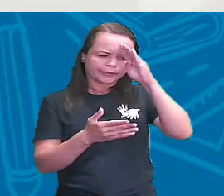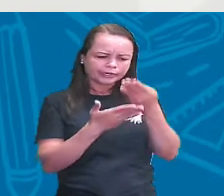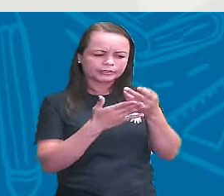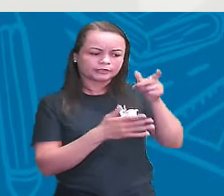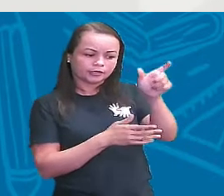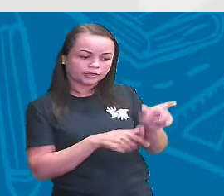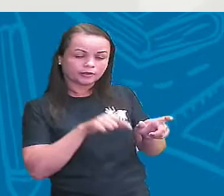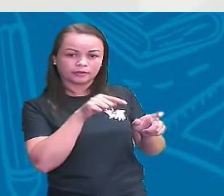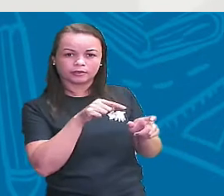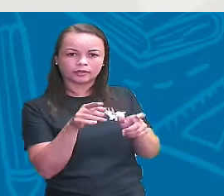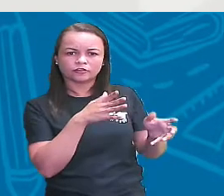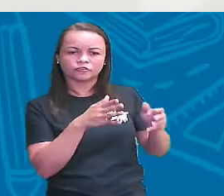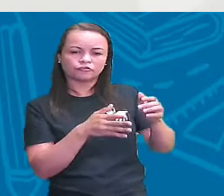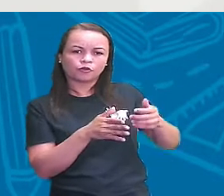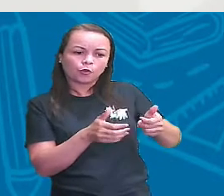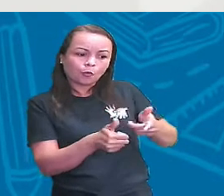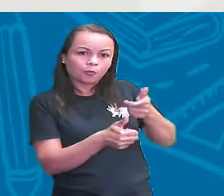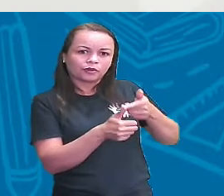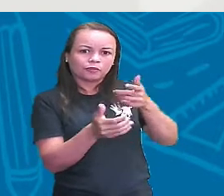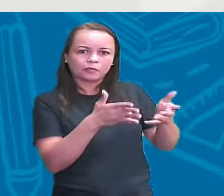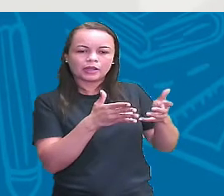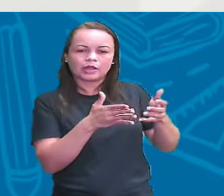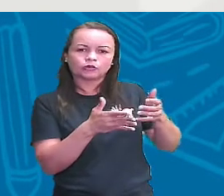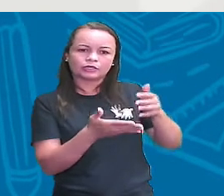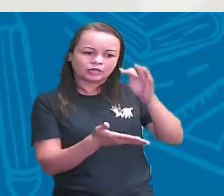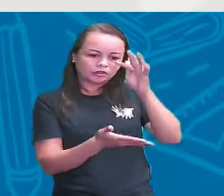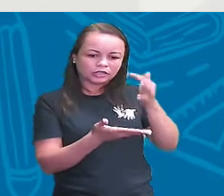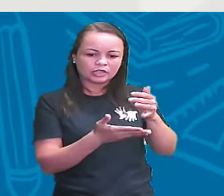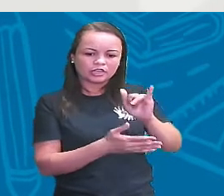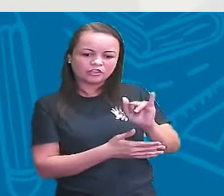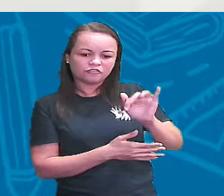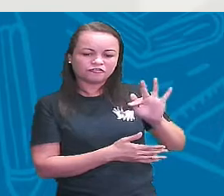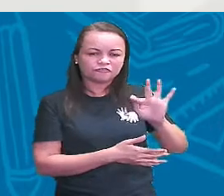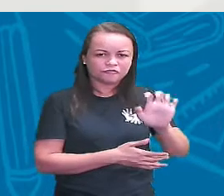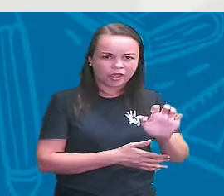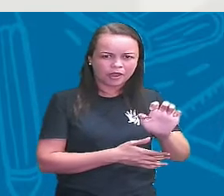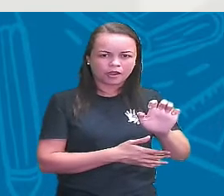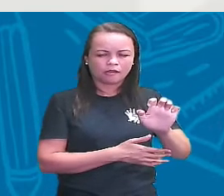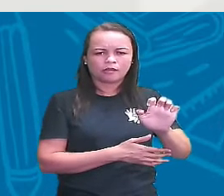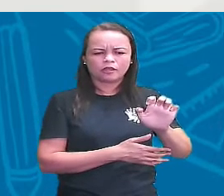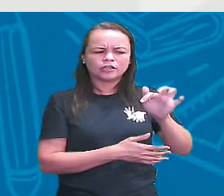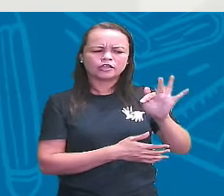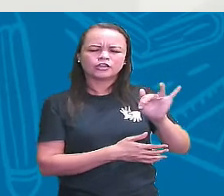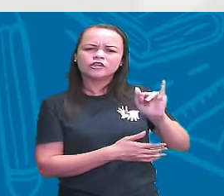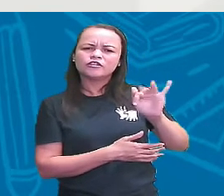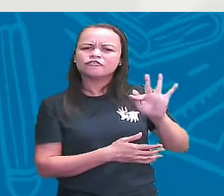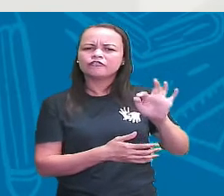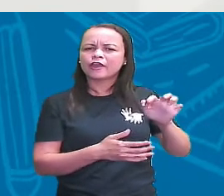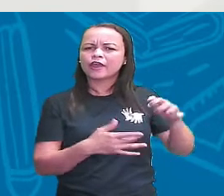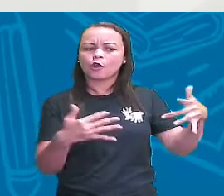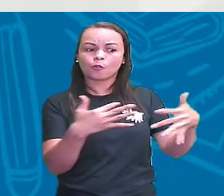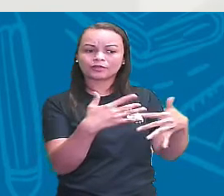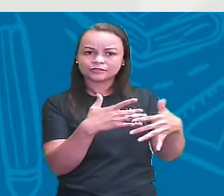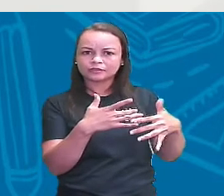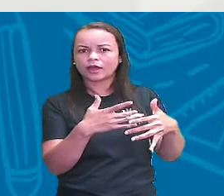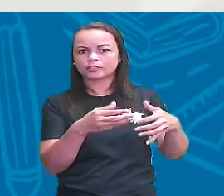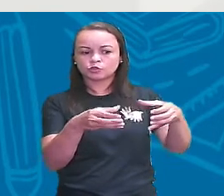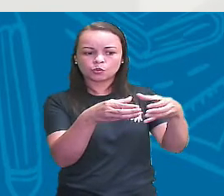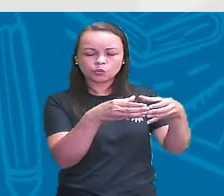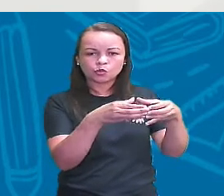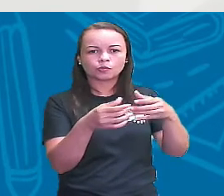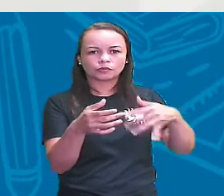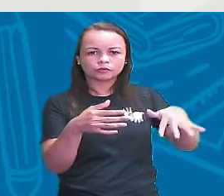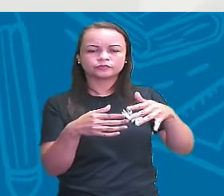o primeiro Oni de Ifé. Ifé é uma cidade, tá? Ifé é um reino iorubá.